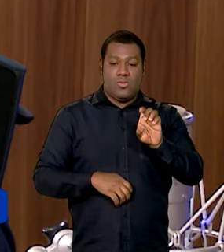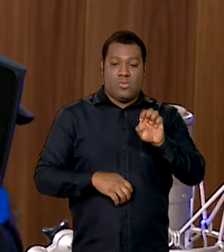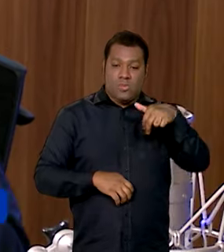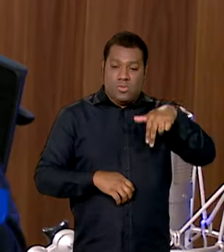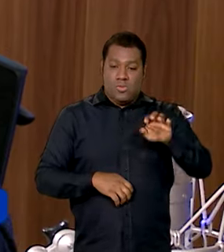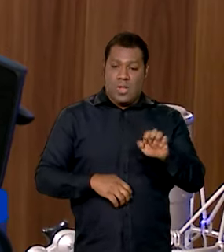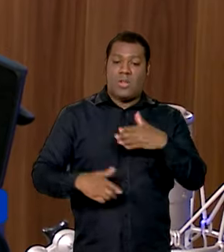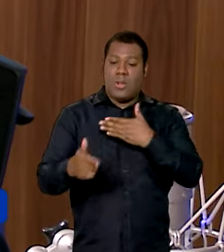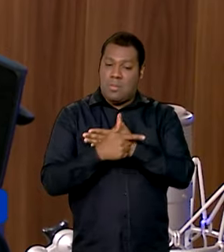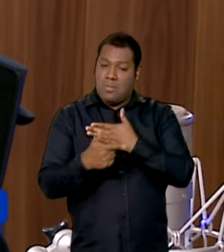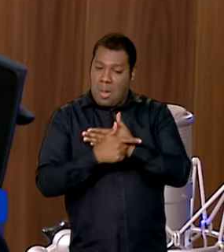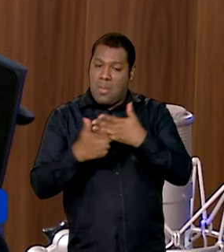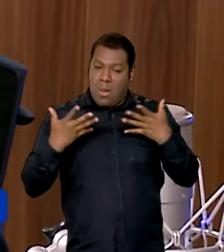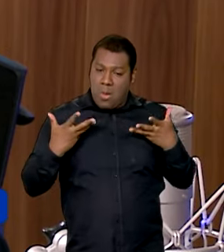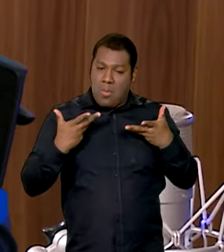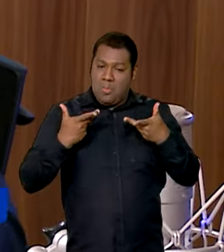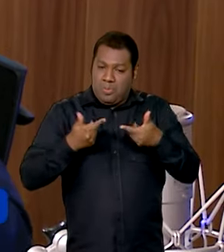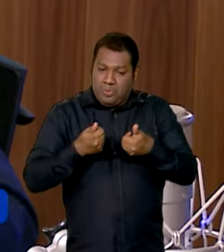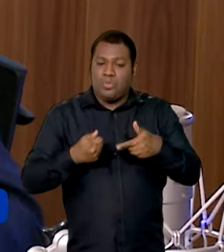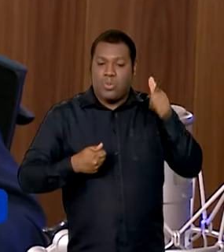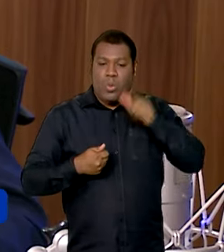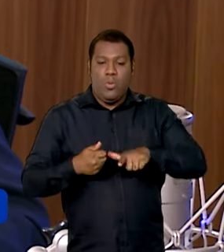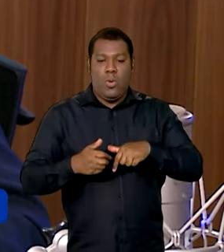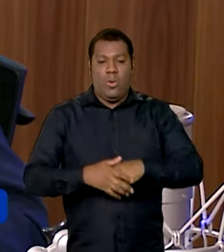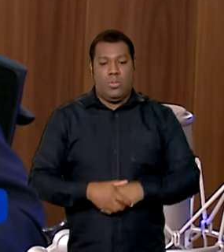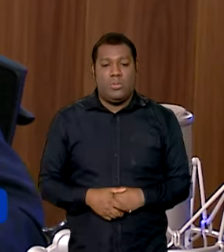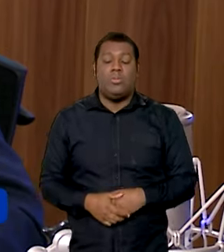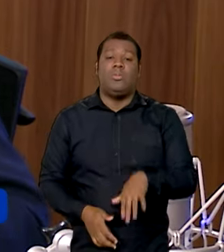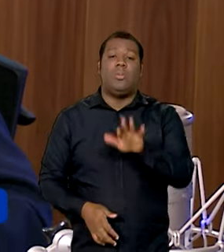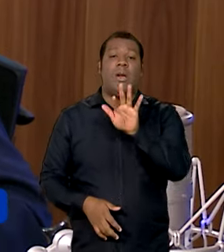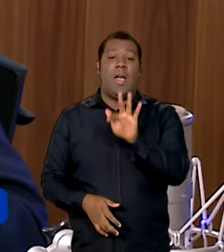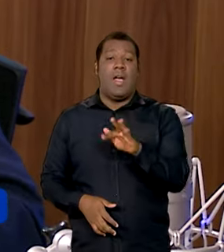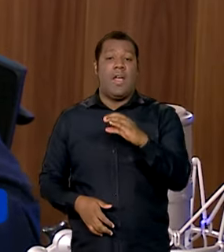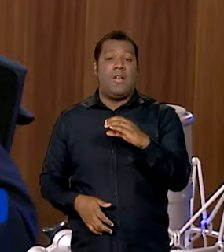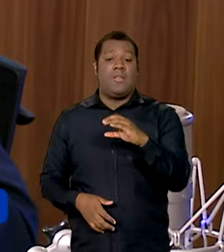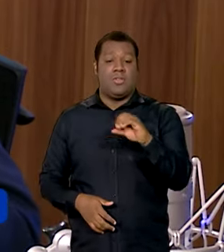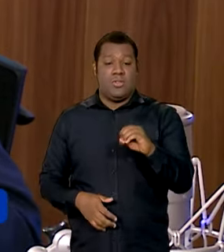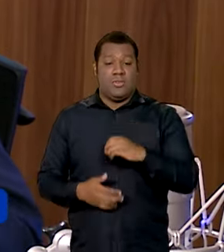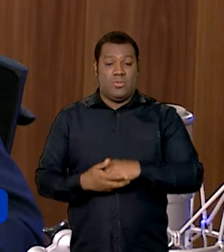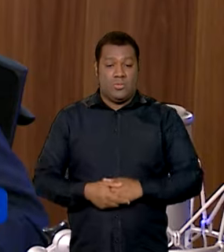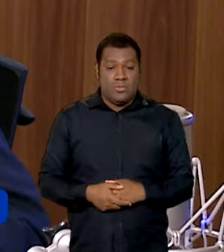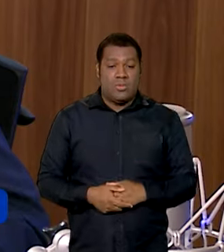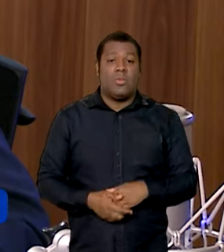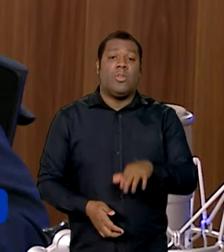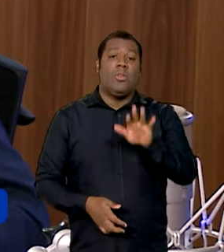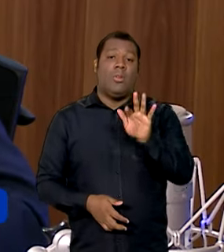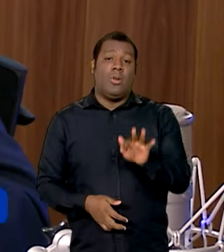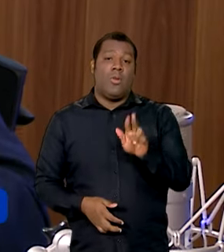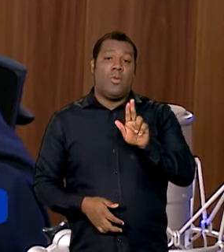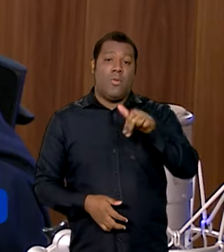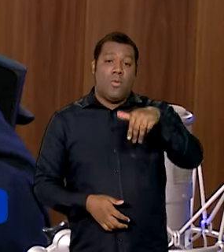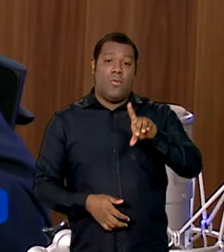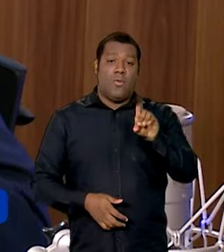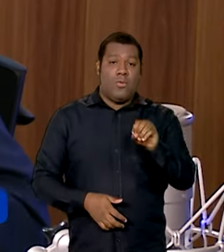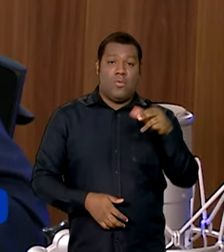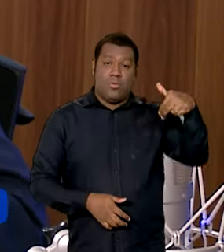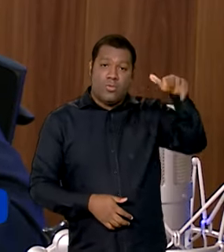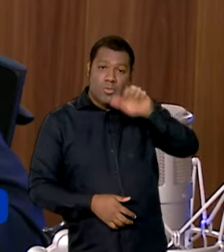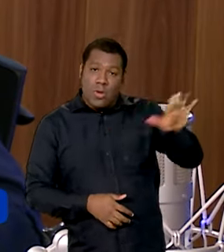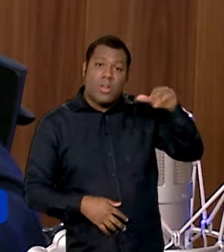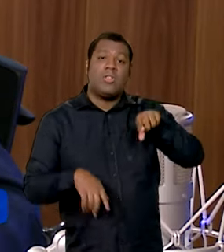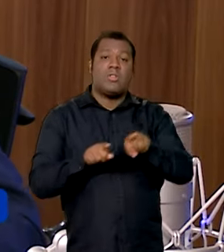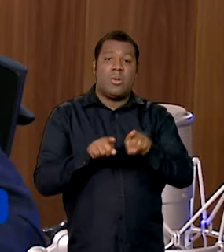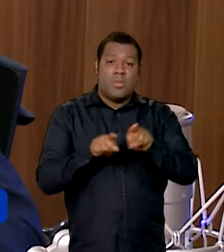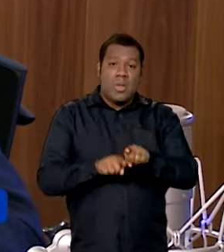Regional o que eu quero Qual é a boa notícia que tanto o fco perdão tanto o fundo constitucional do Nordeste quando o fundo de